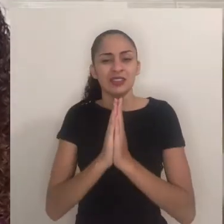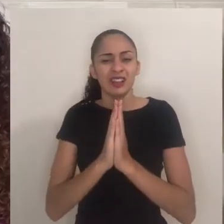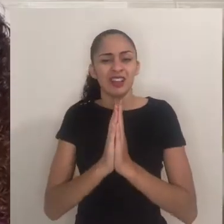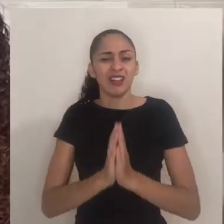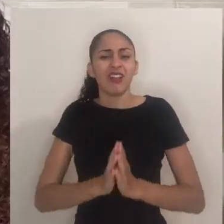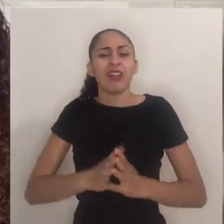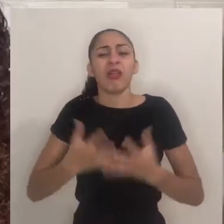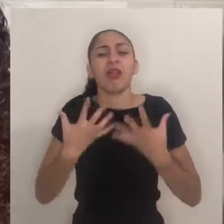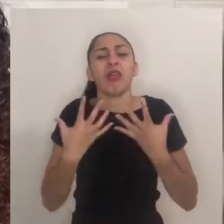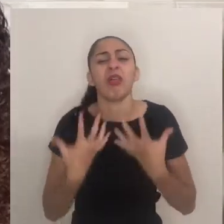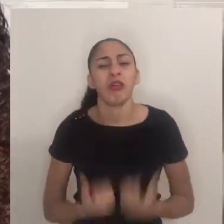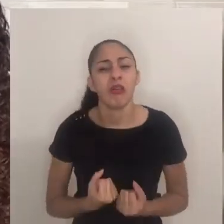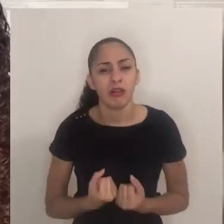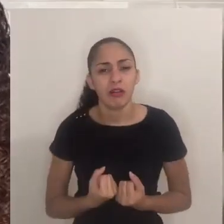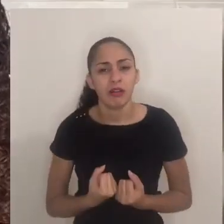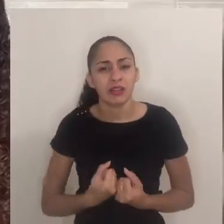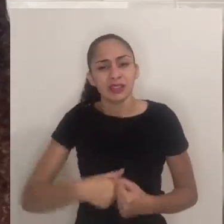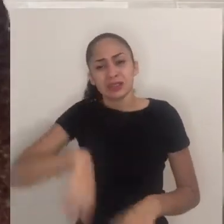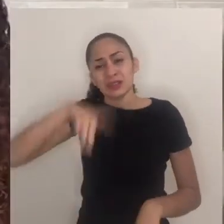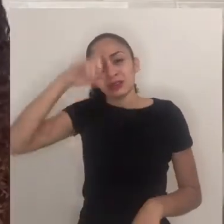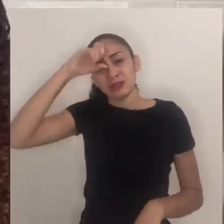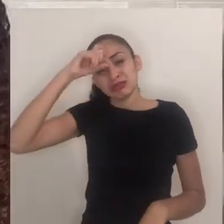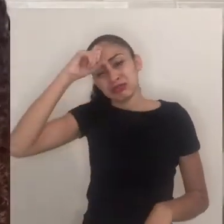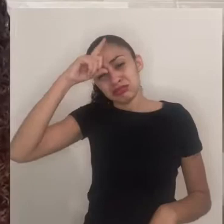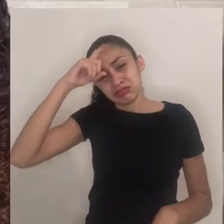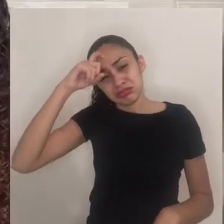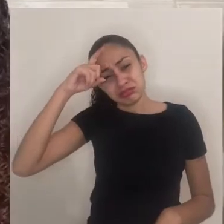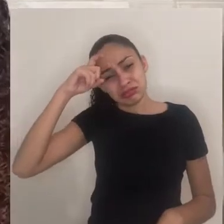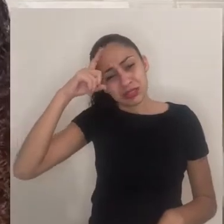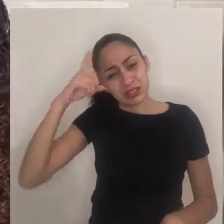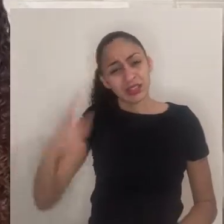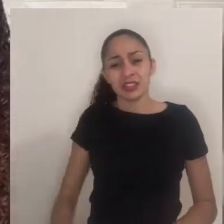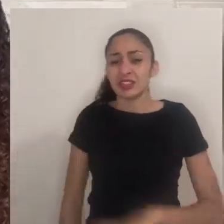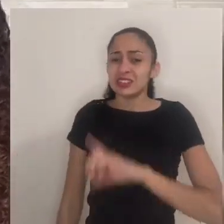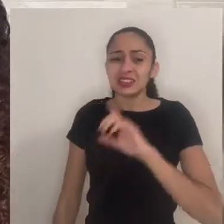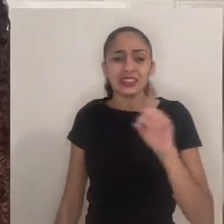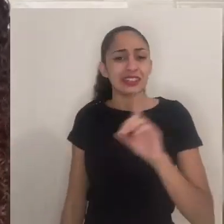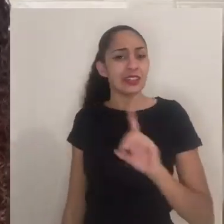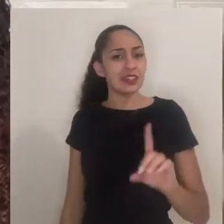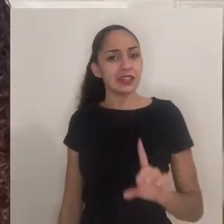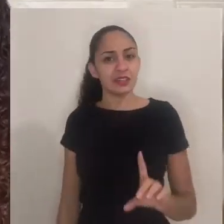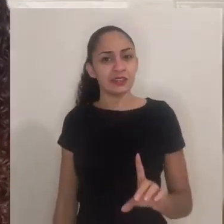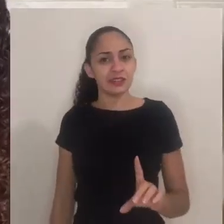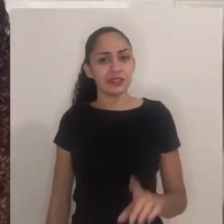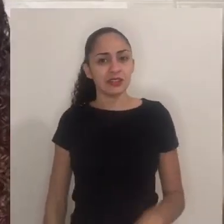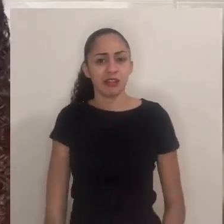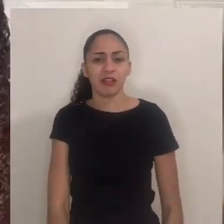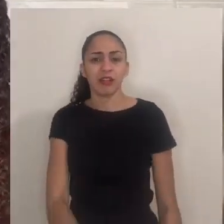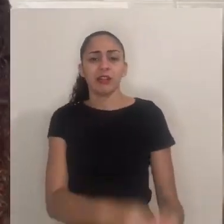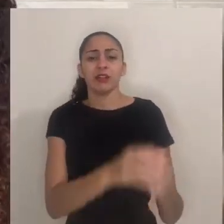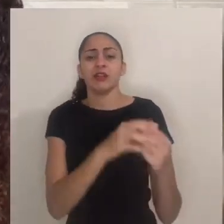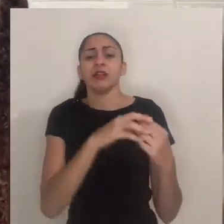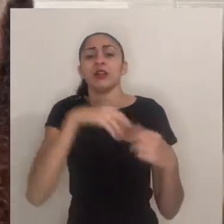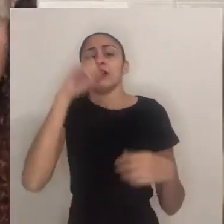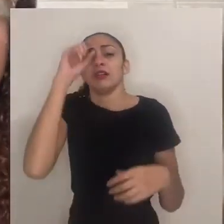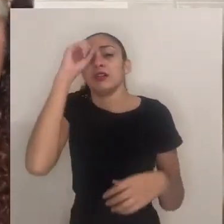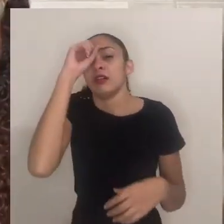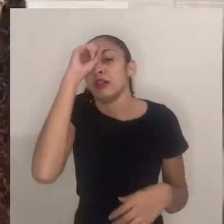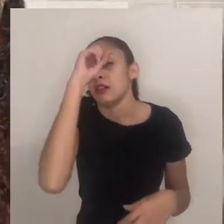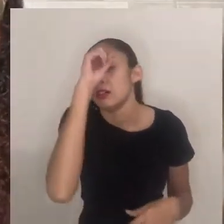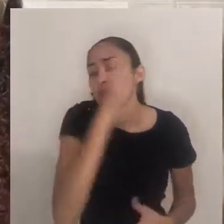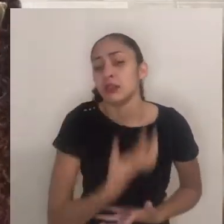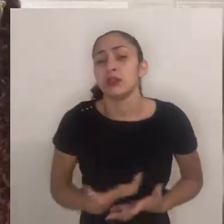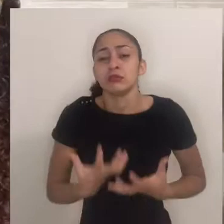ela não se torna um fardo. A oração não pode ser um fardo. Se a oração tem sido sinônimo de fardo em